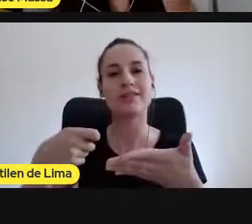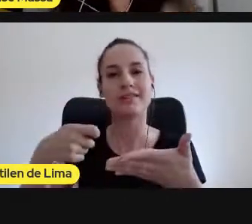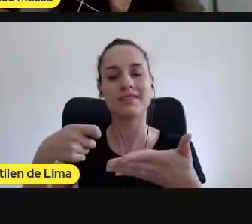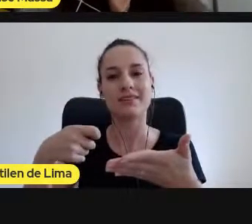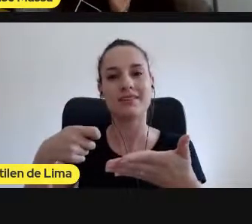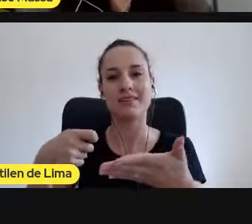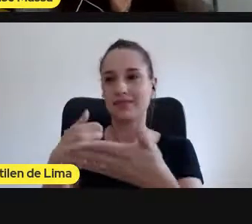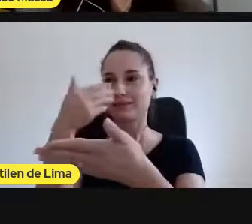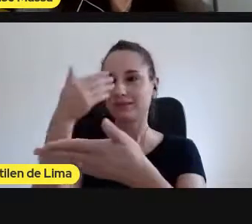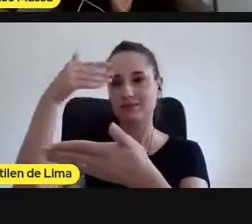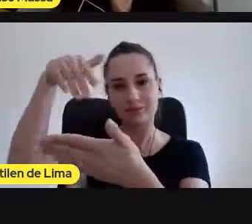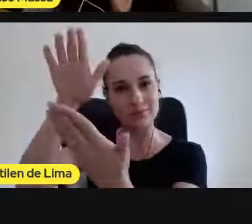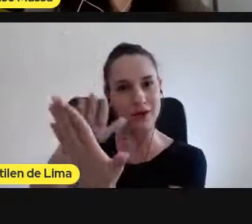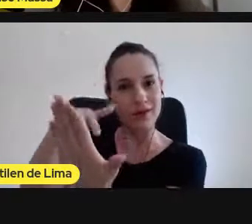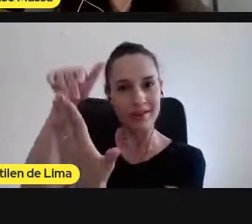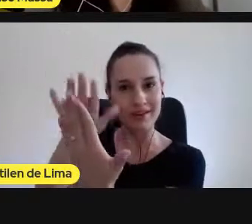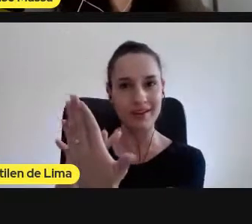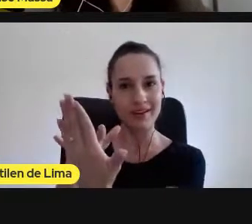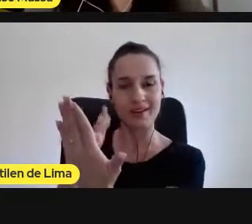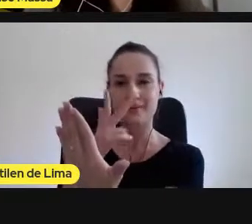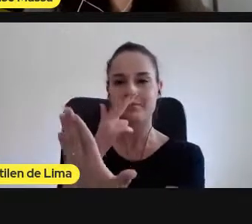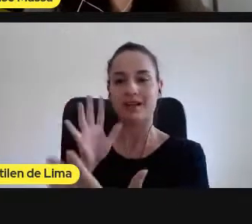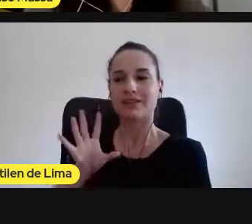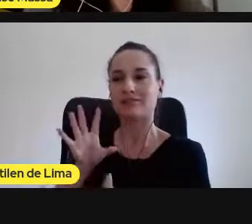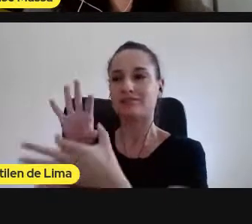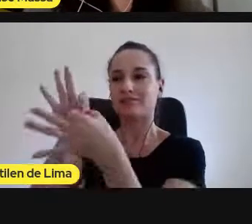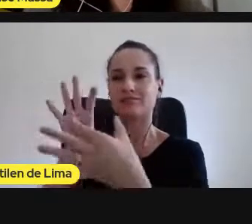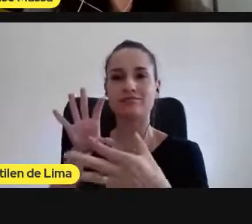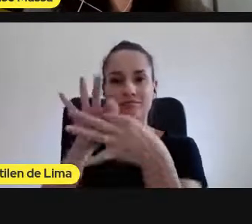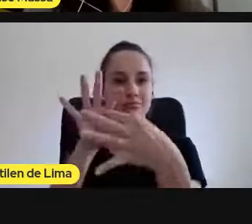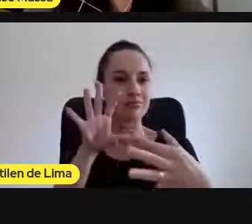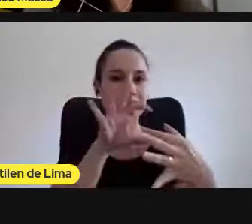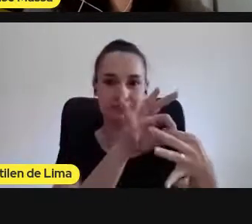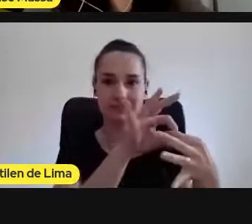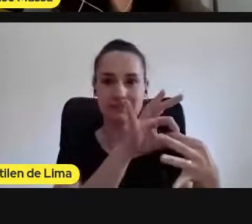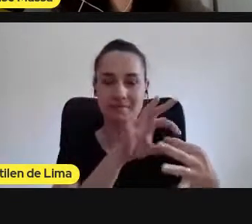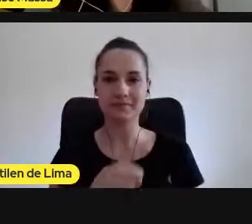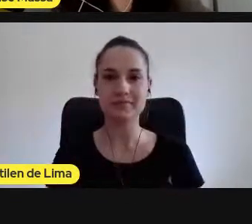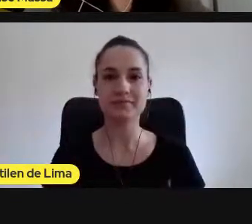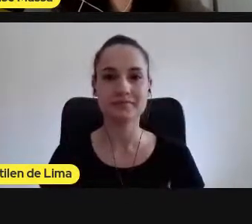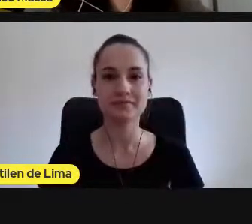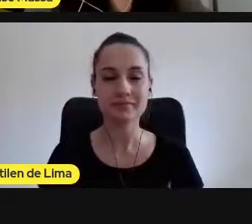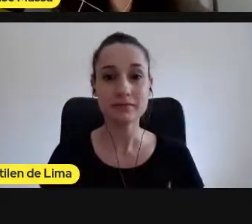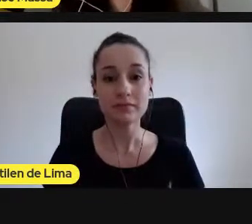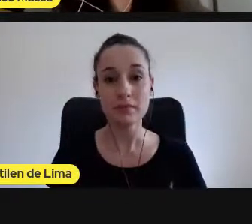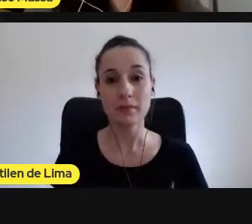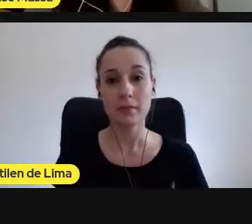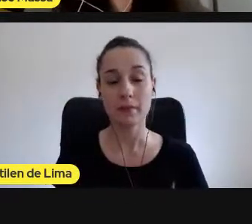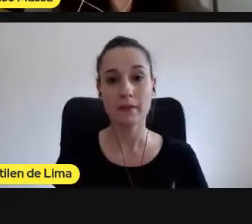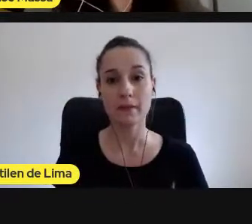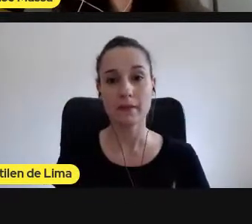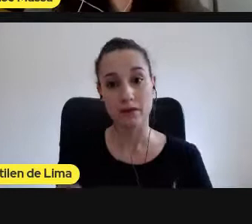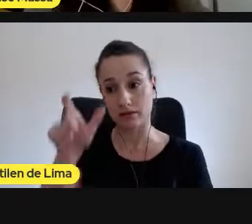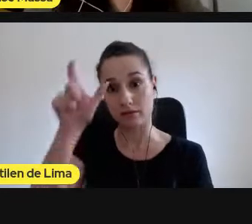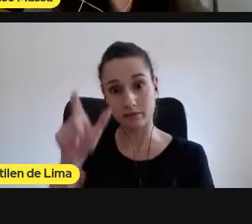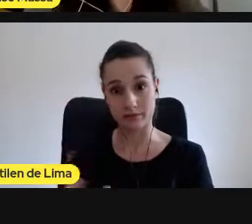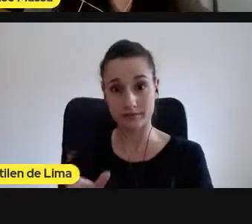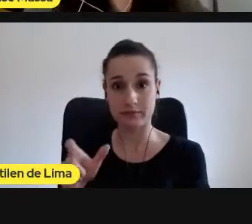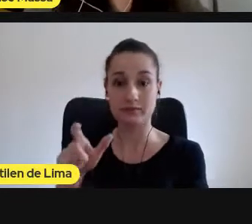pinto. Então, esse eu acho que é o grande impacto que o Fernando Pessoa ele tem quando eu